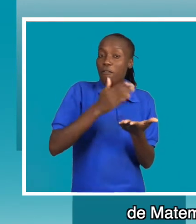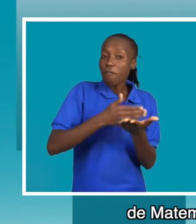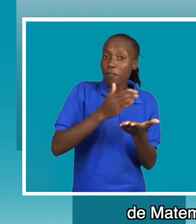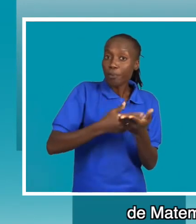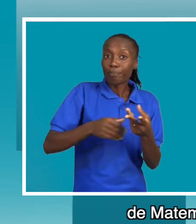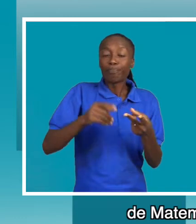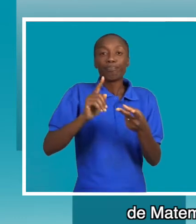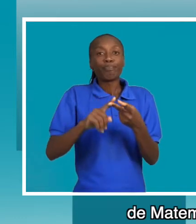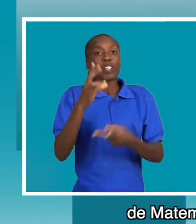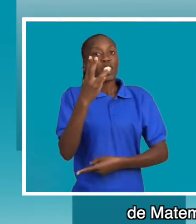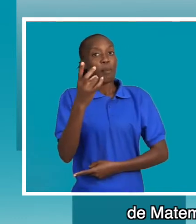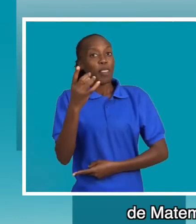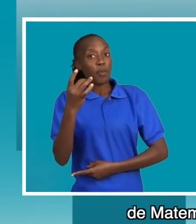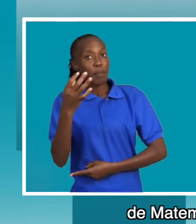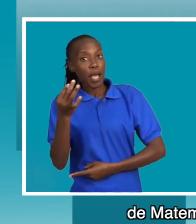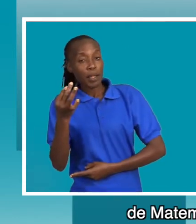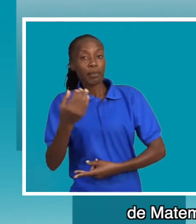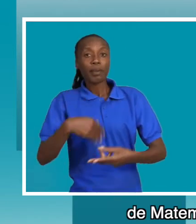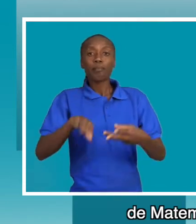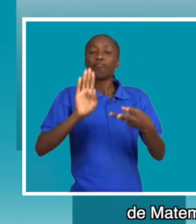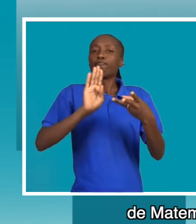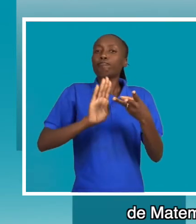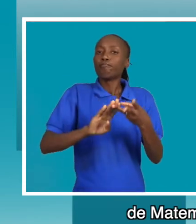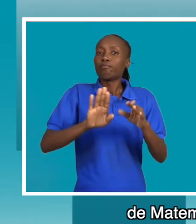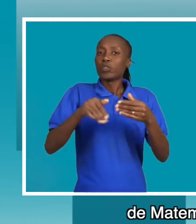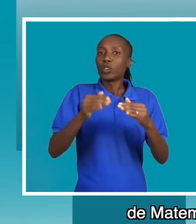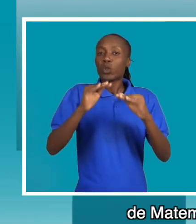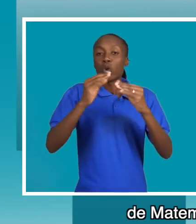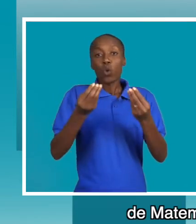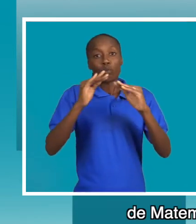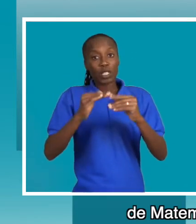de matemática, como estamos a ver aqui,